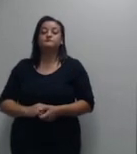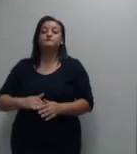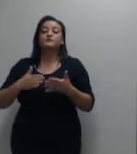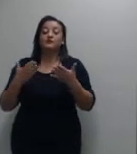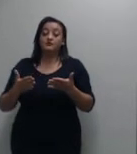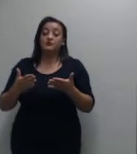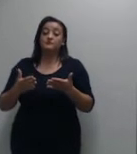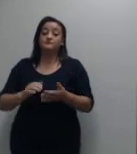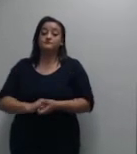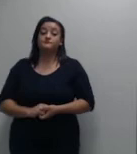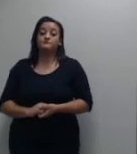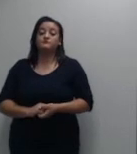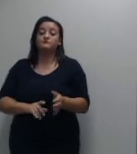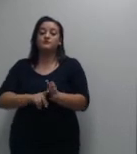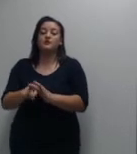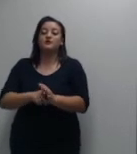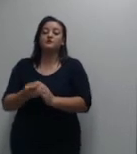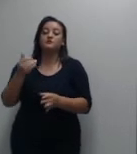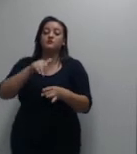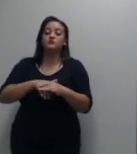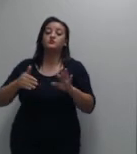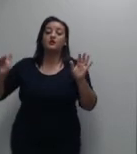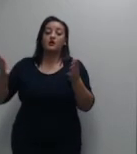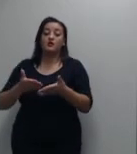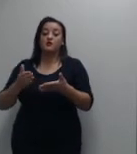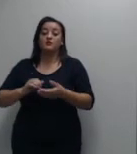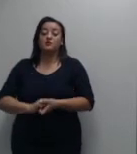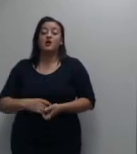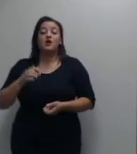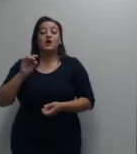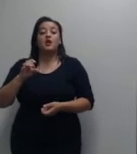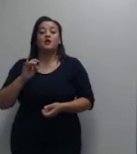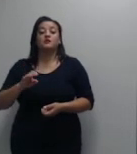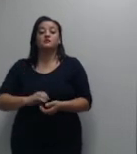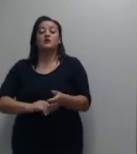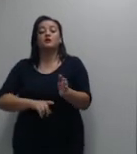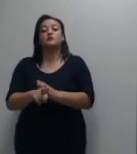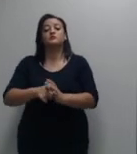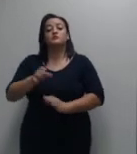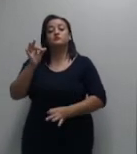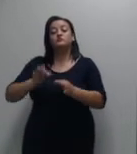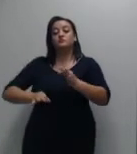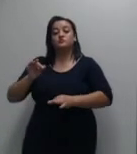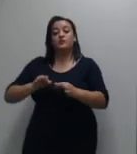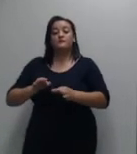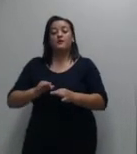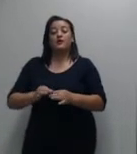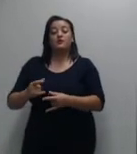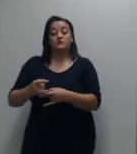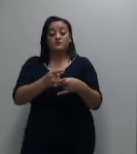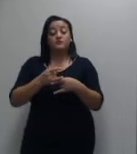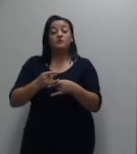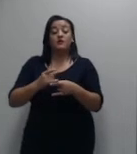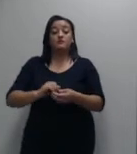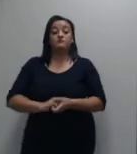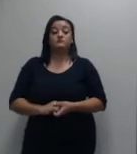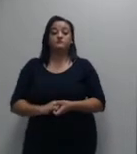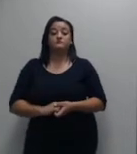é a questão colocada agora é apenas a questão do pagamento virtual é